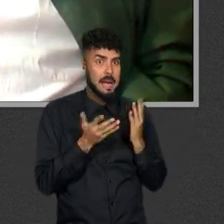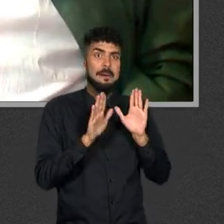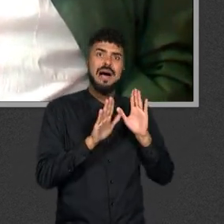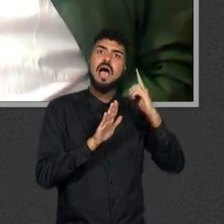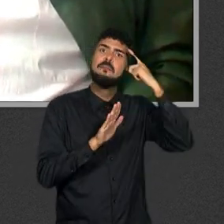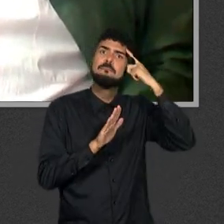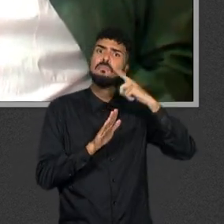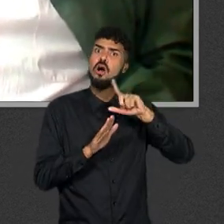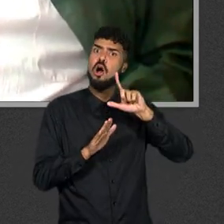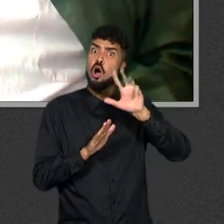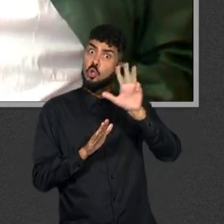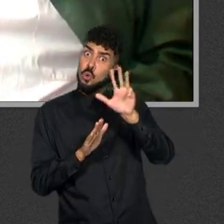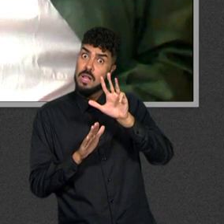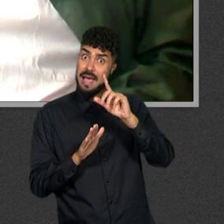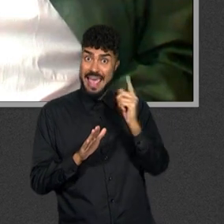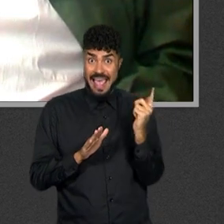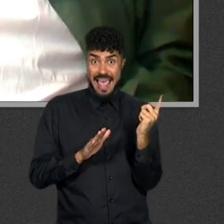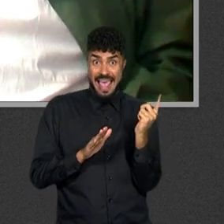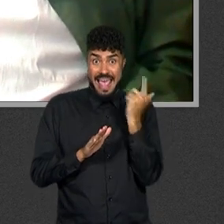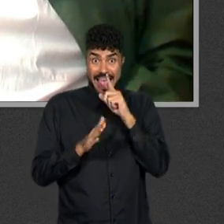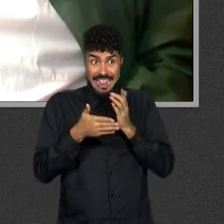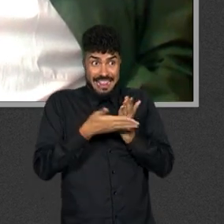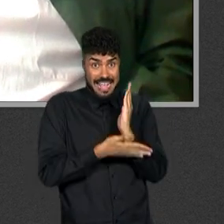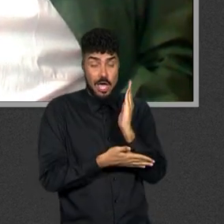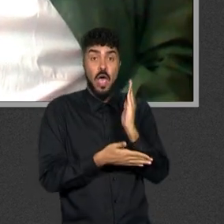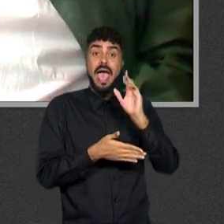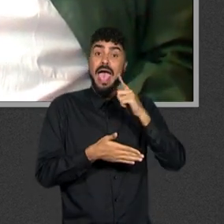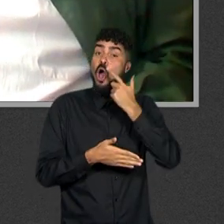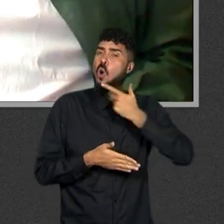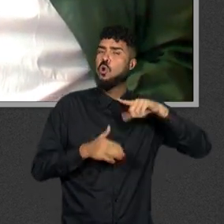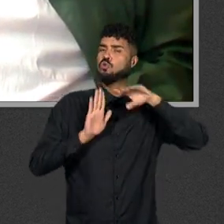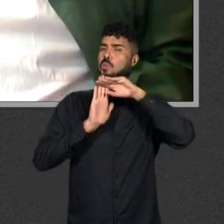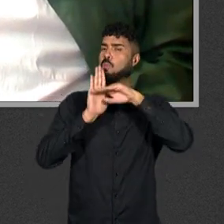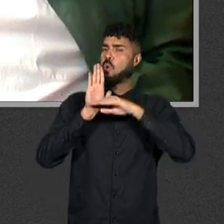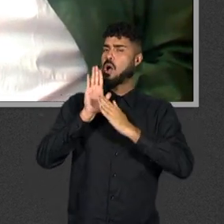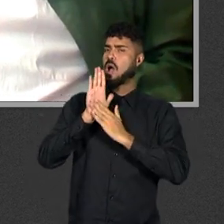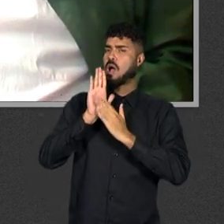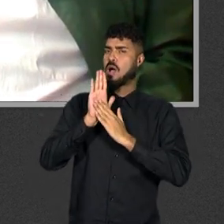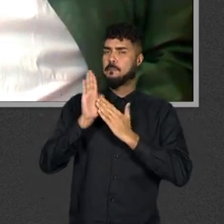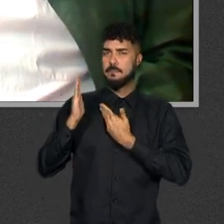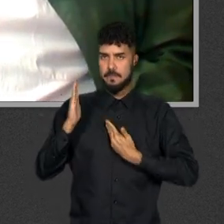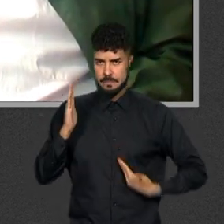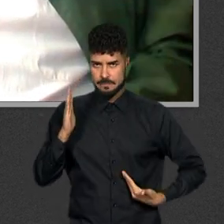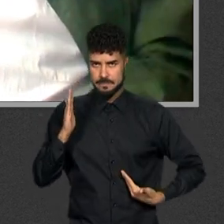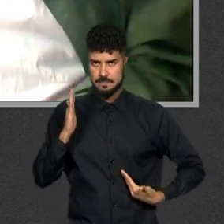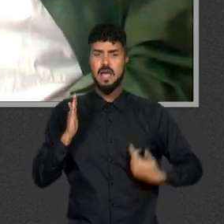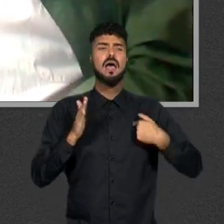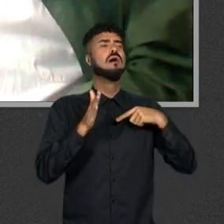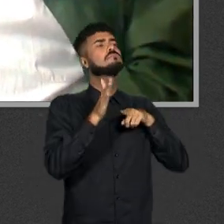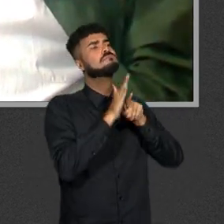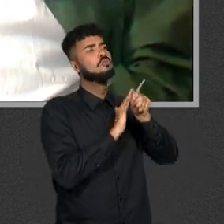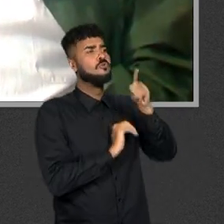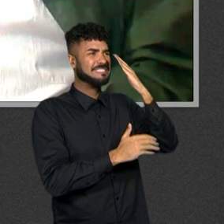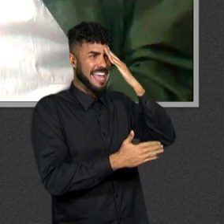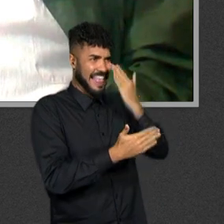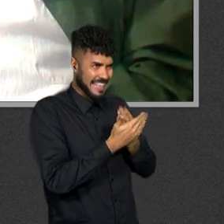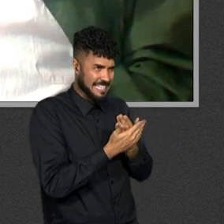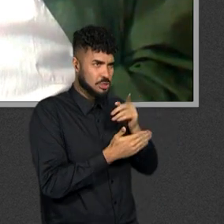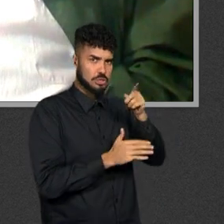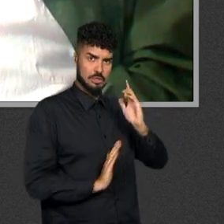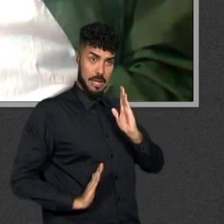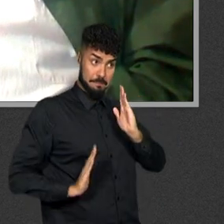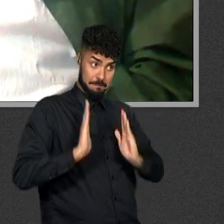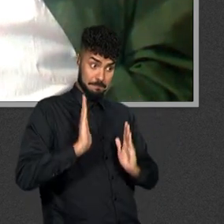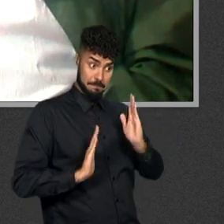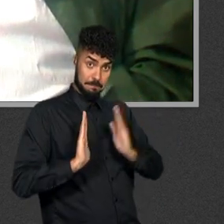foi eleito com um outro programa, não é? O que eu queria saber, você acredita que durante esse